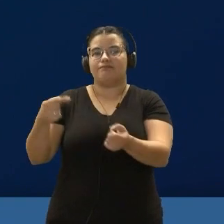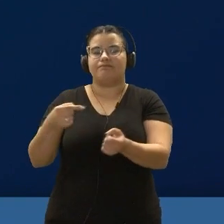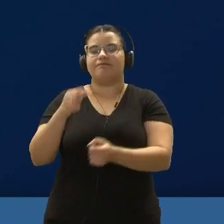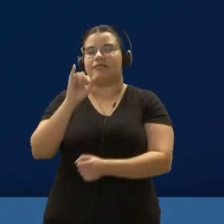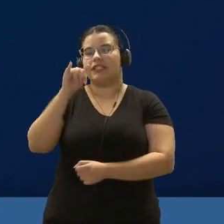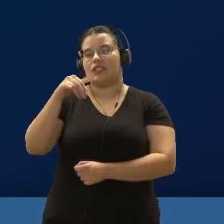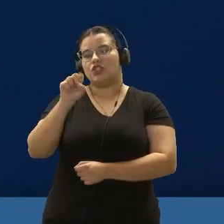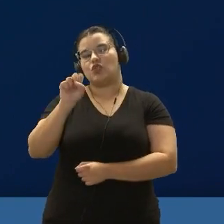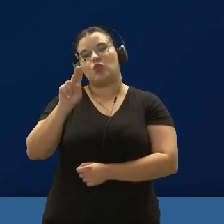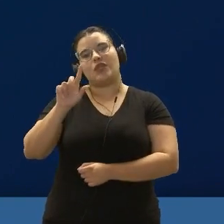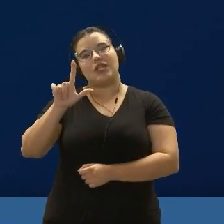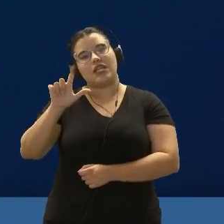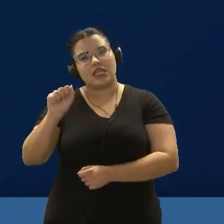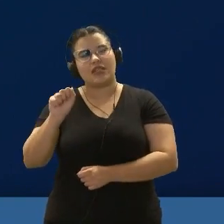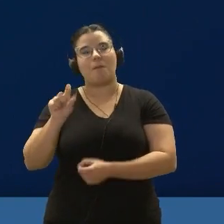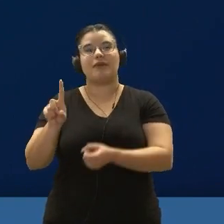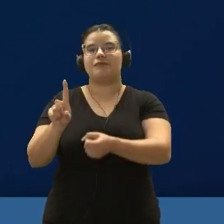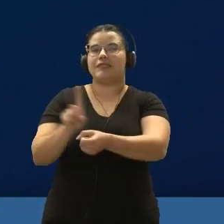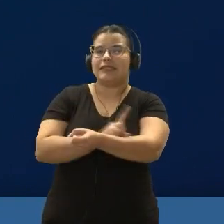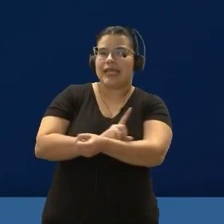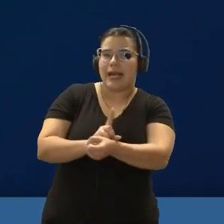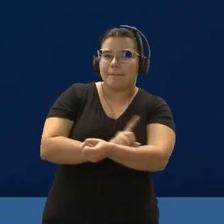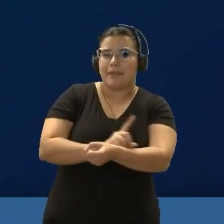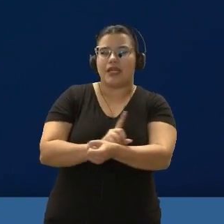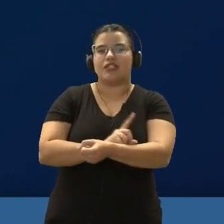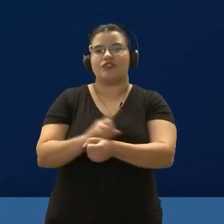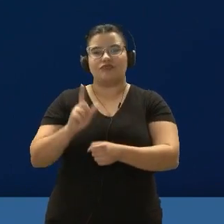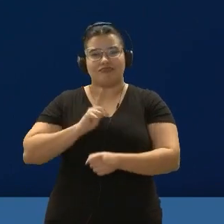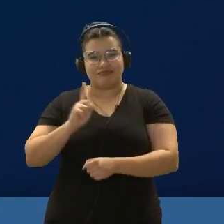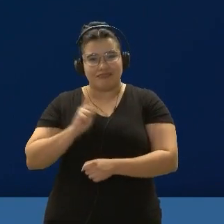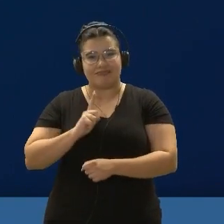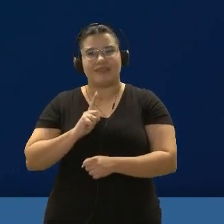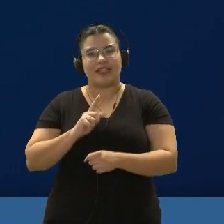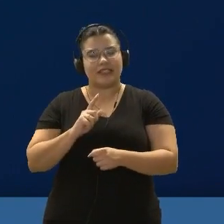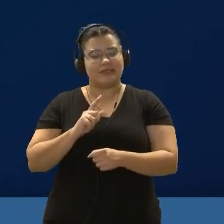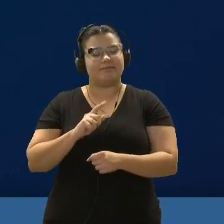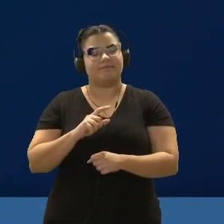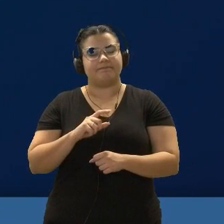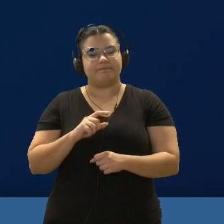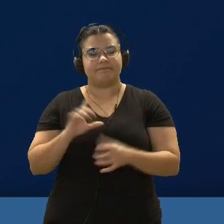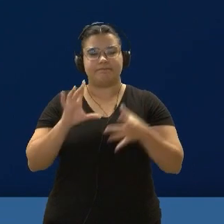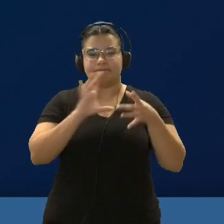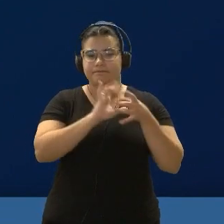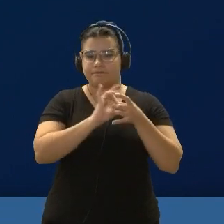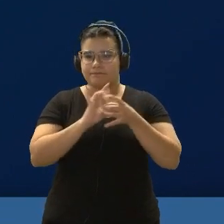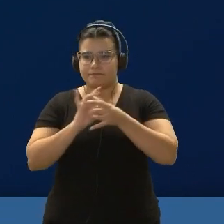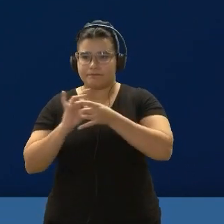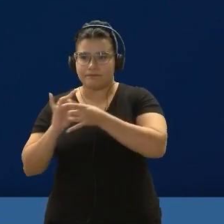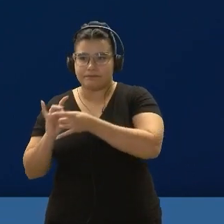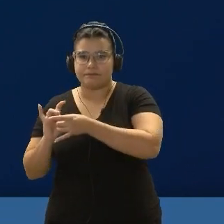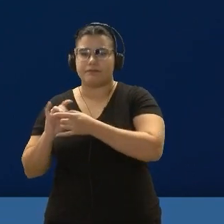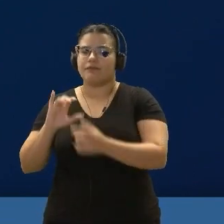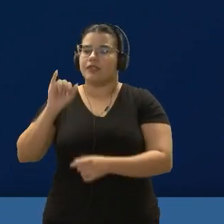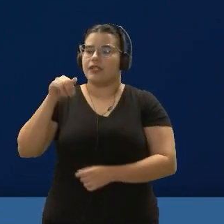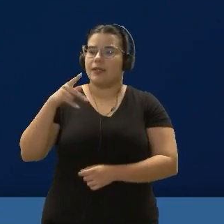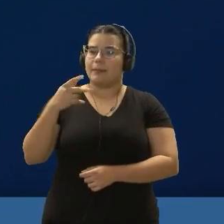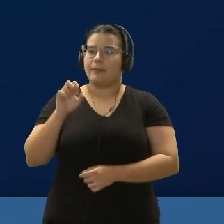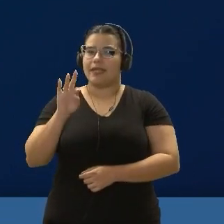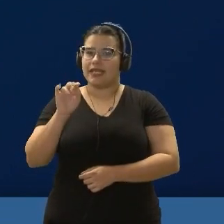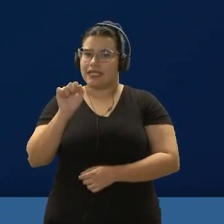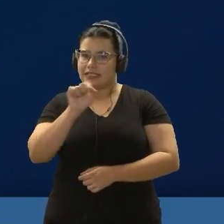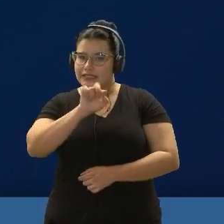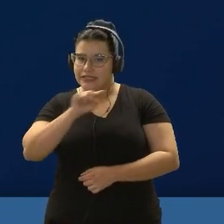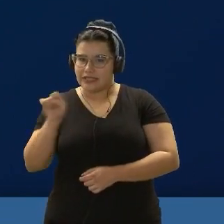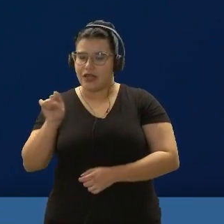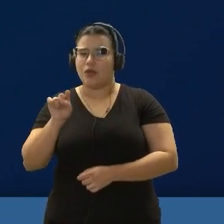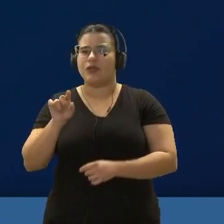e dessa maneira, diabetes com resistência insulínica, dislipidemia, disfunção endotelial, hipertensão, o aumento